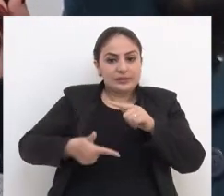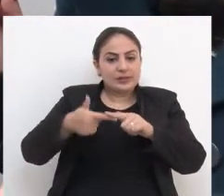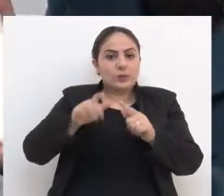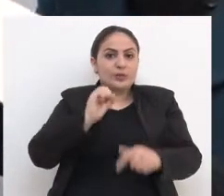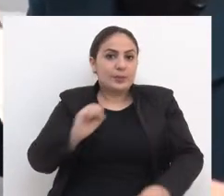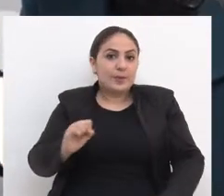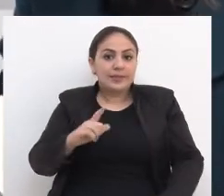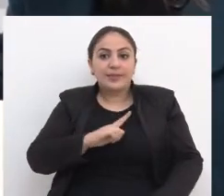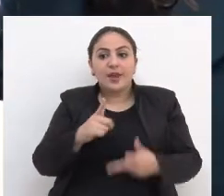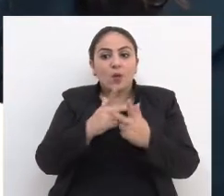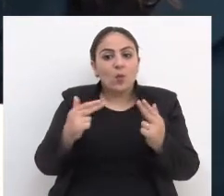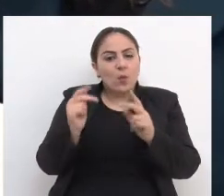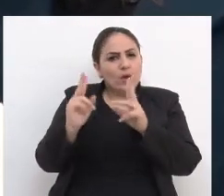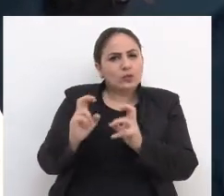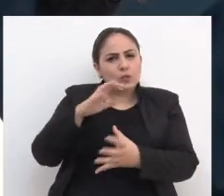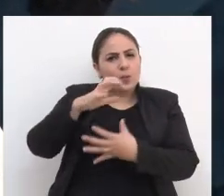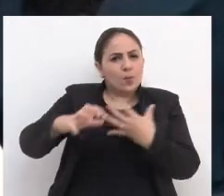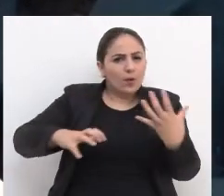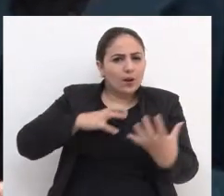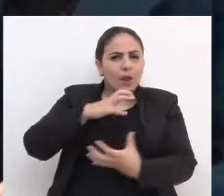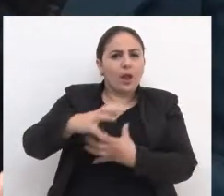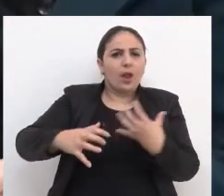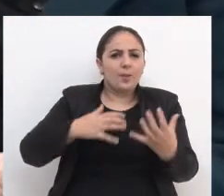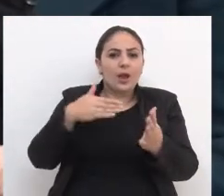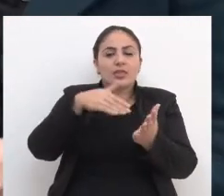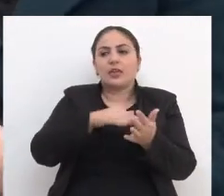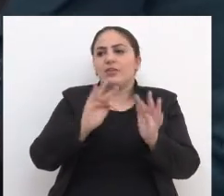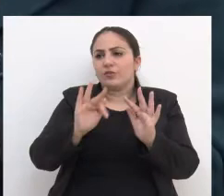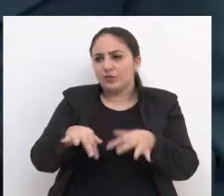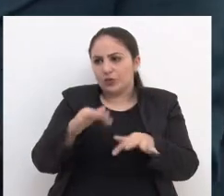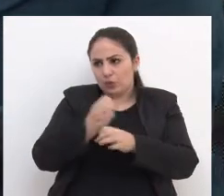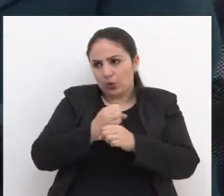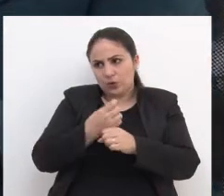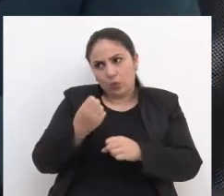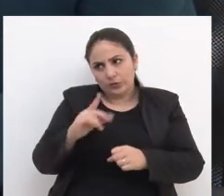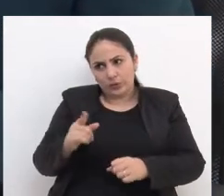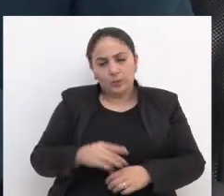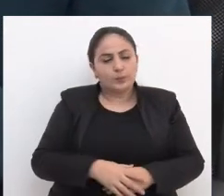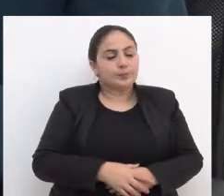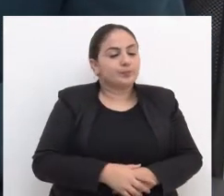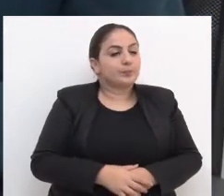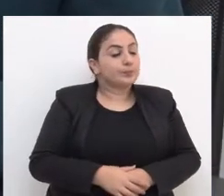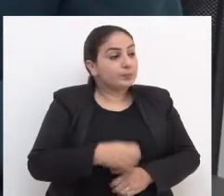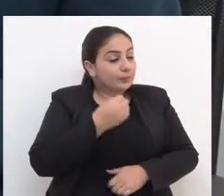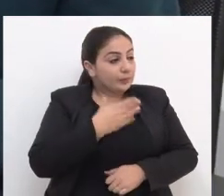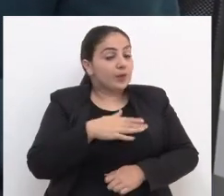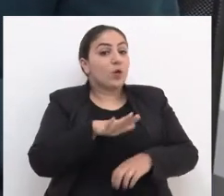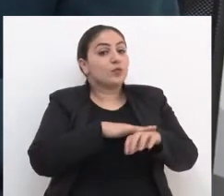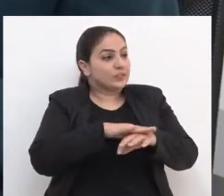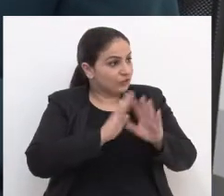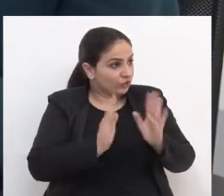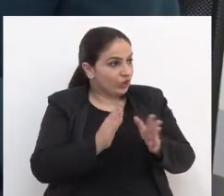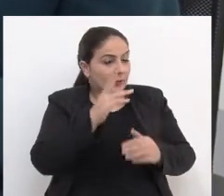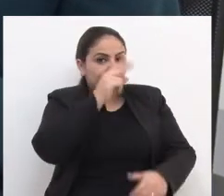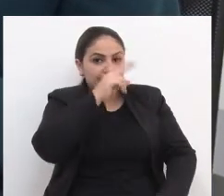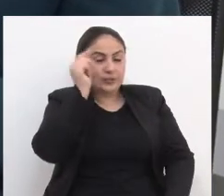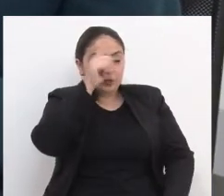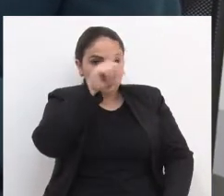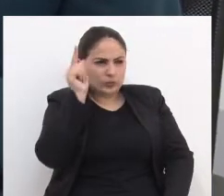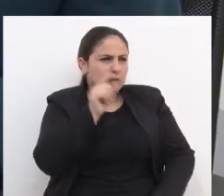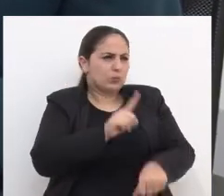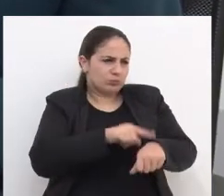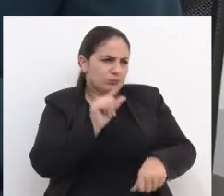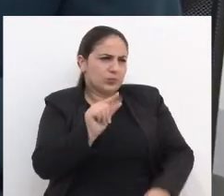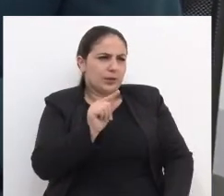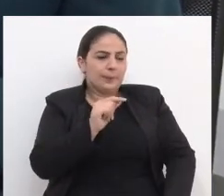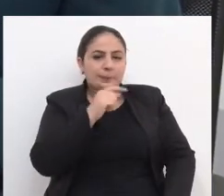semestre? Terá algum tema polêmico aí até o fim do ano ou não? Bom, conversei sim com o prefeito Luciano